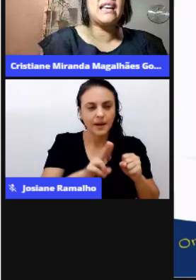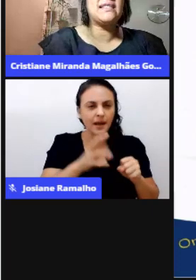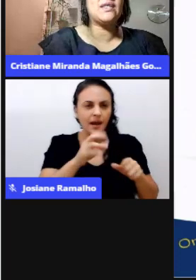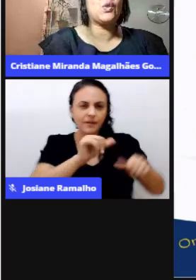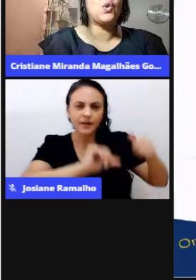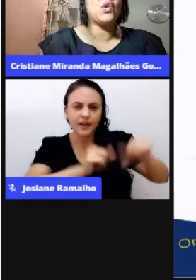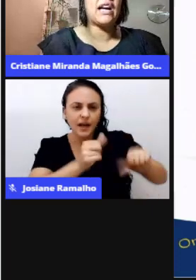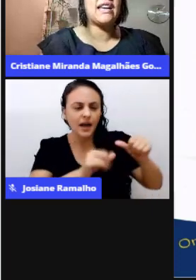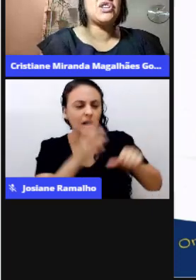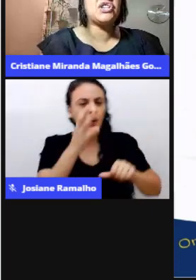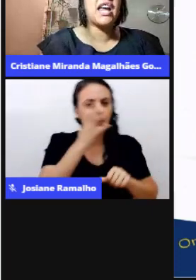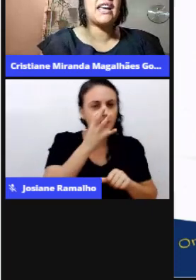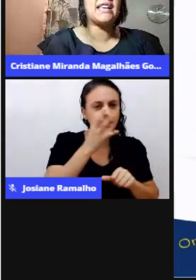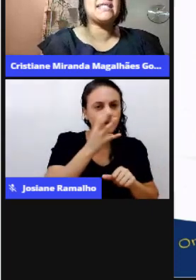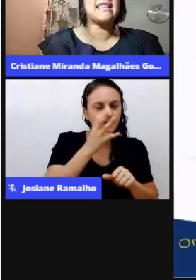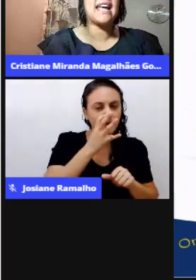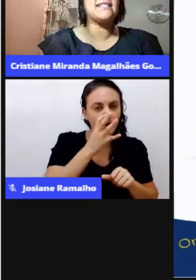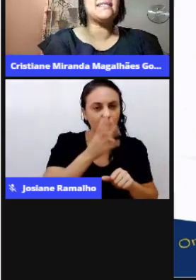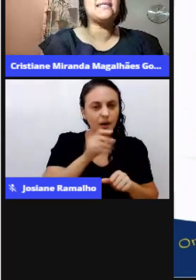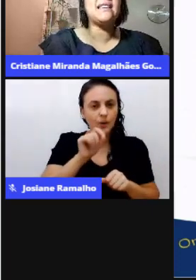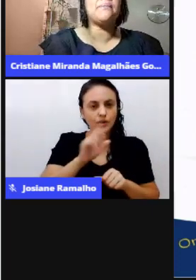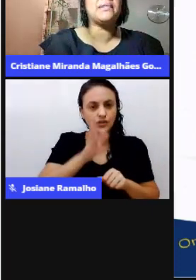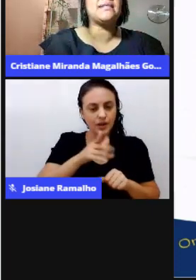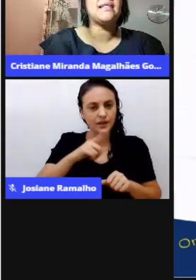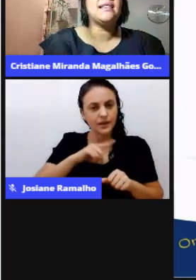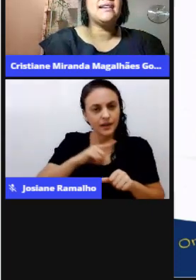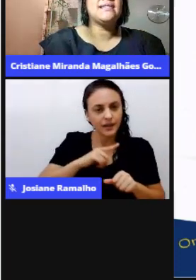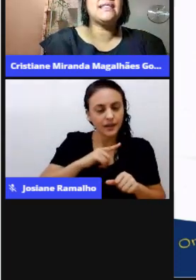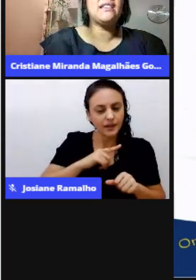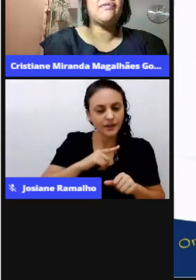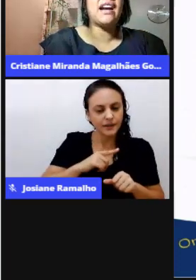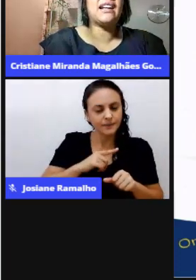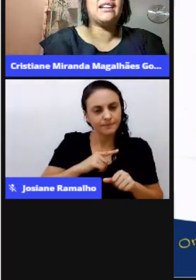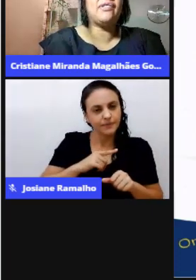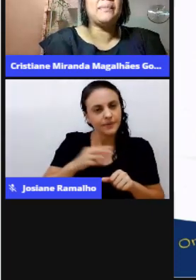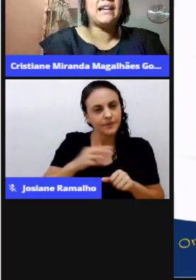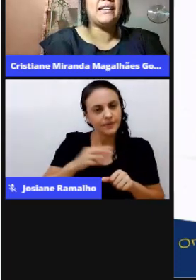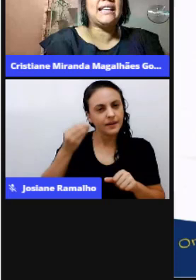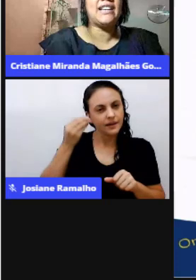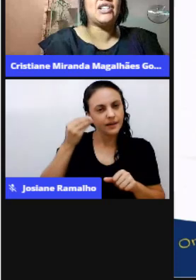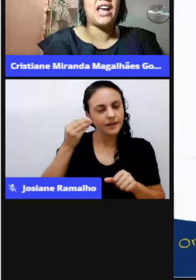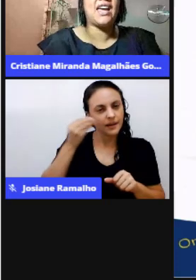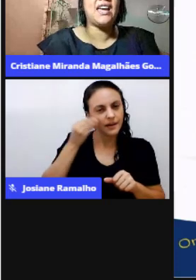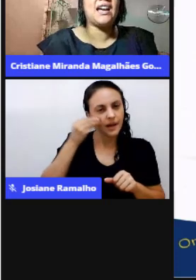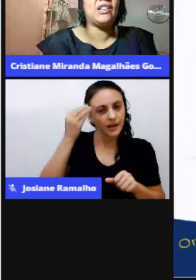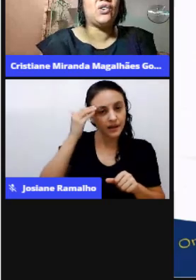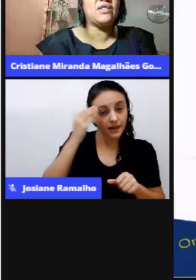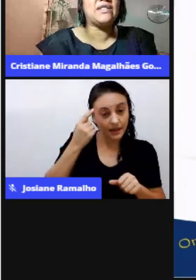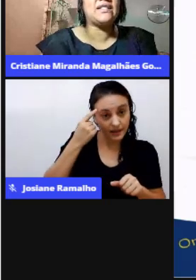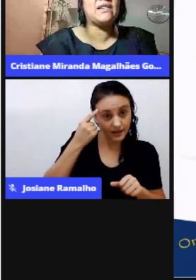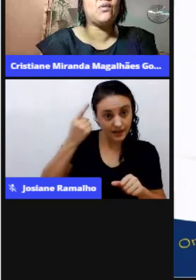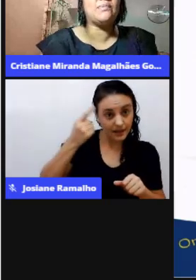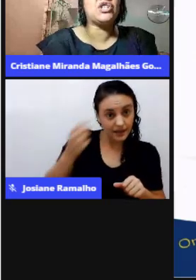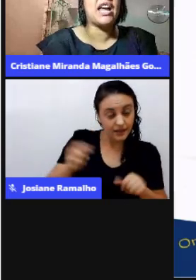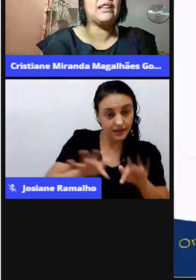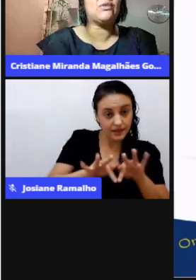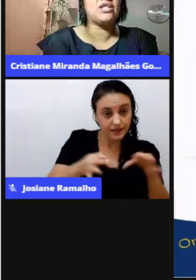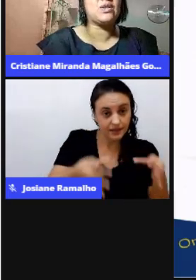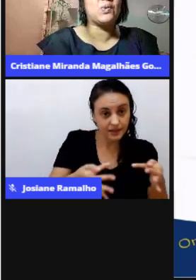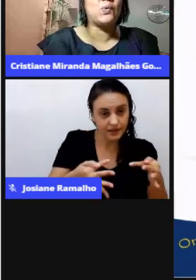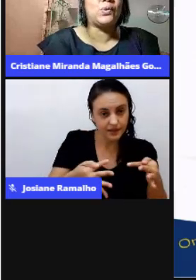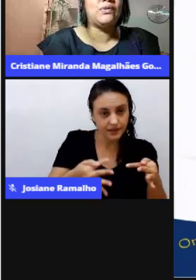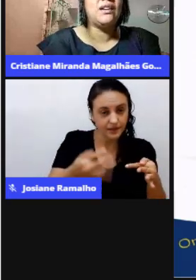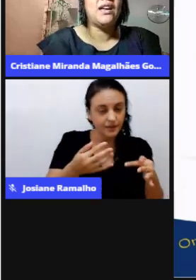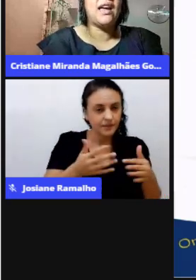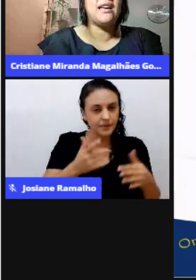as evidências, colocar em xeque as ideias simples, se livrar da familiaridade enganosa de seu objeto